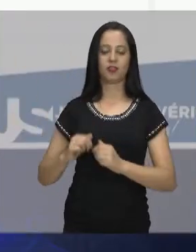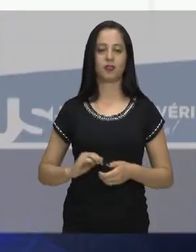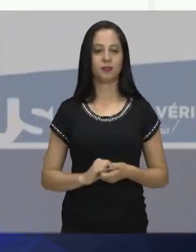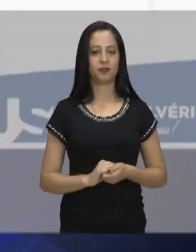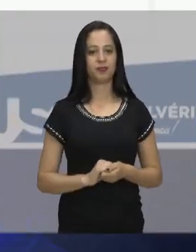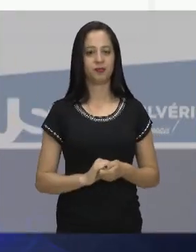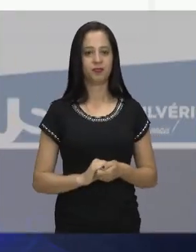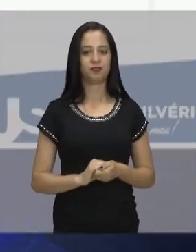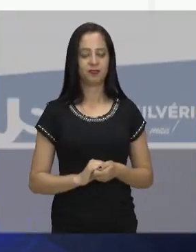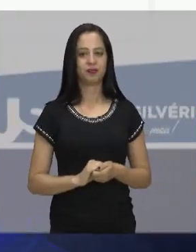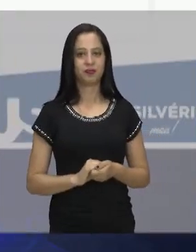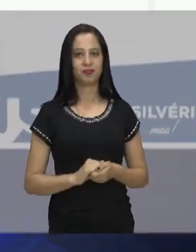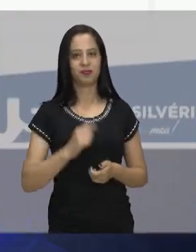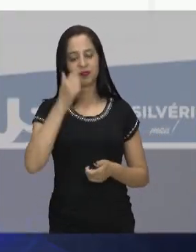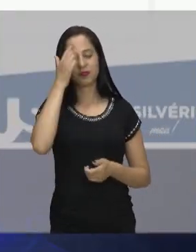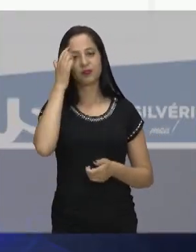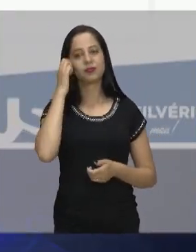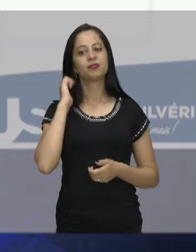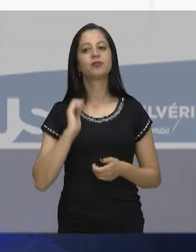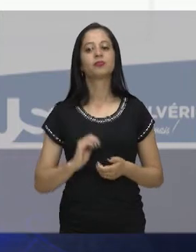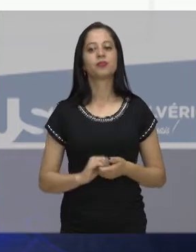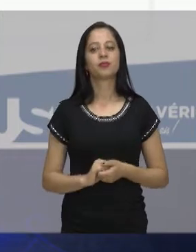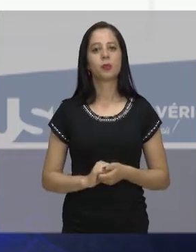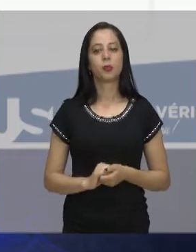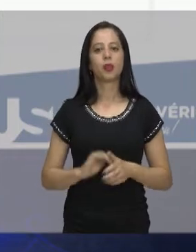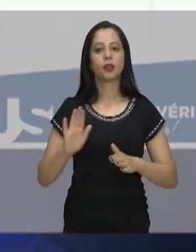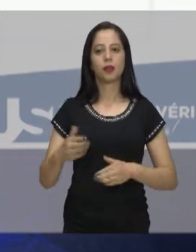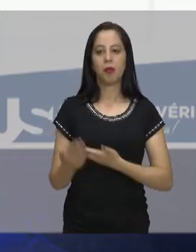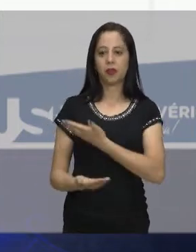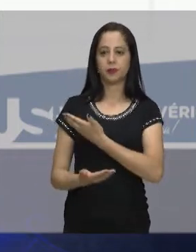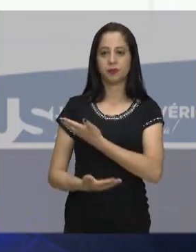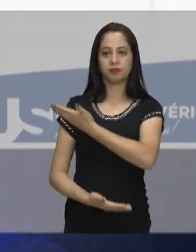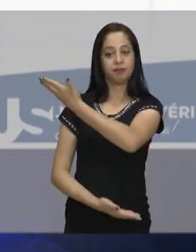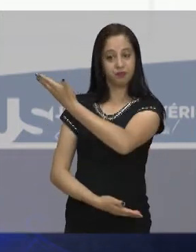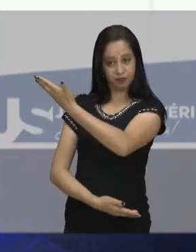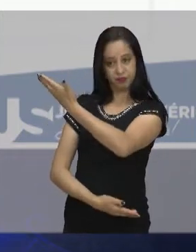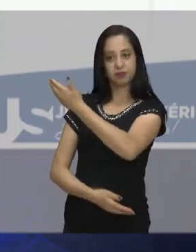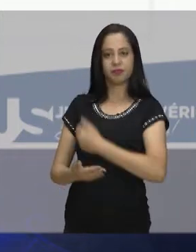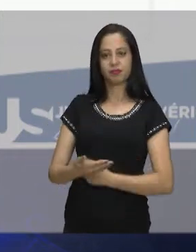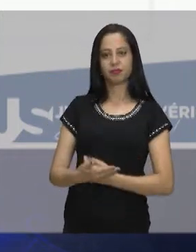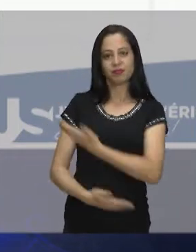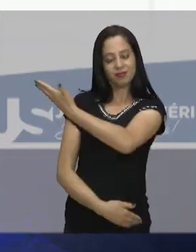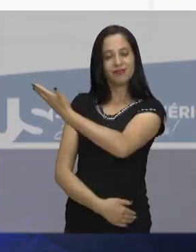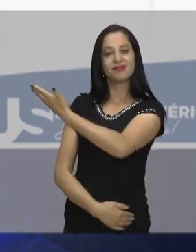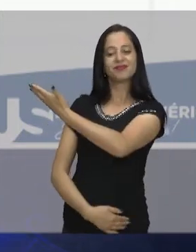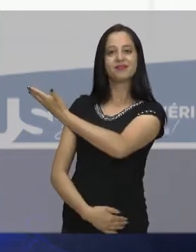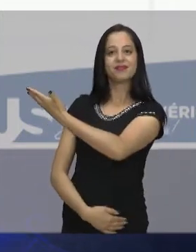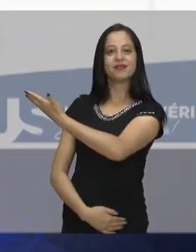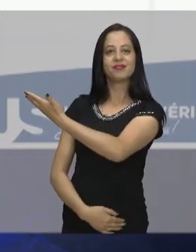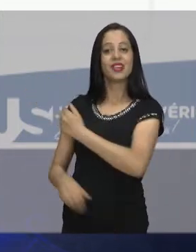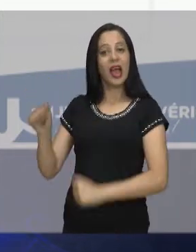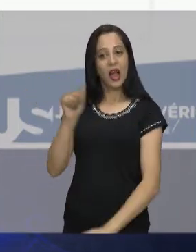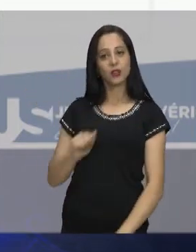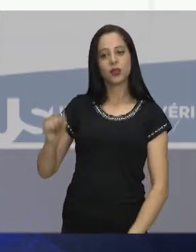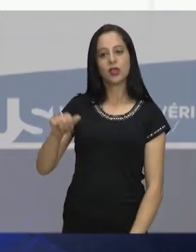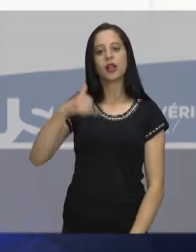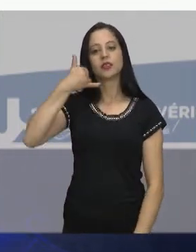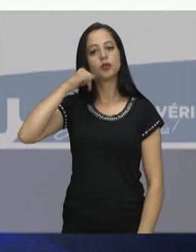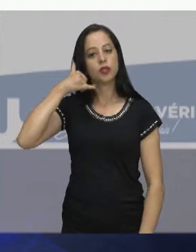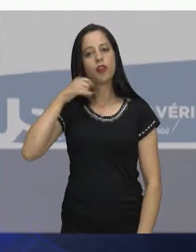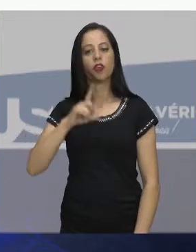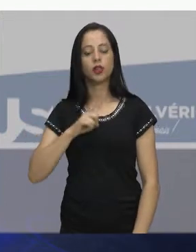Bom, aí está o endereço, né, da Associação Guadalupe. Tem também o telefone, numa próxima